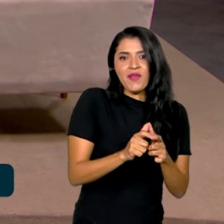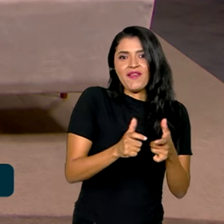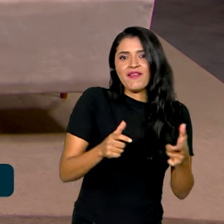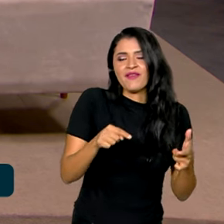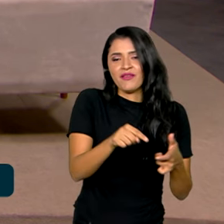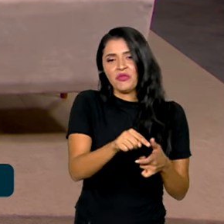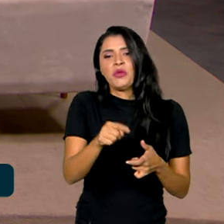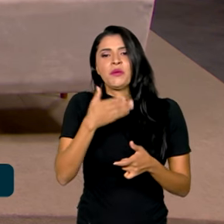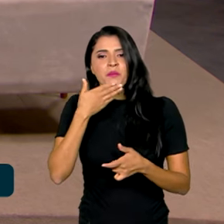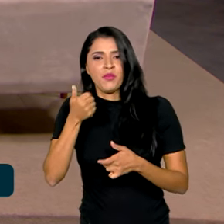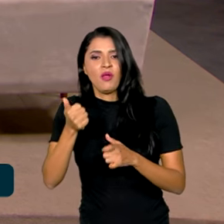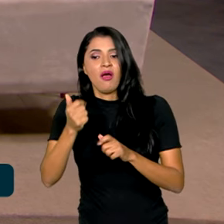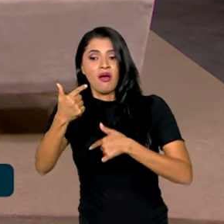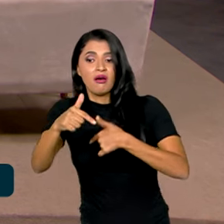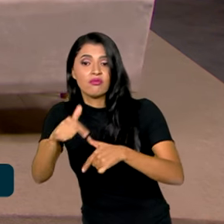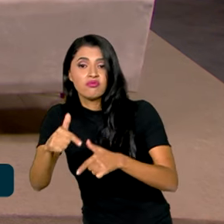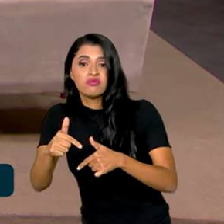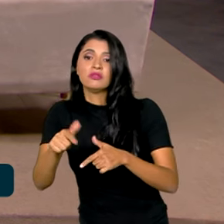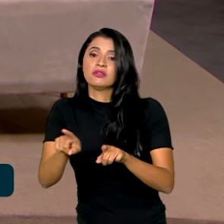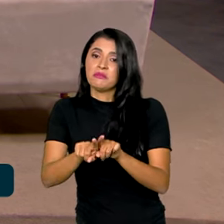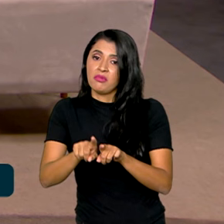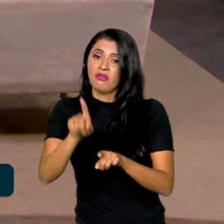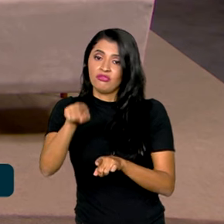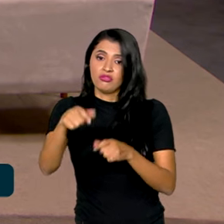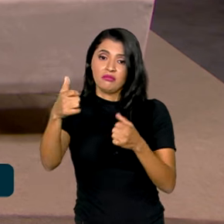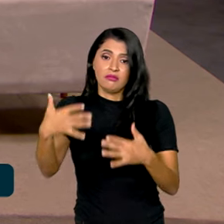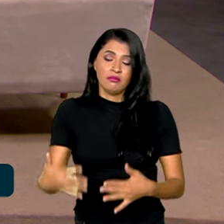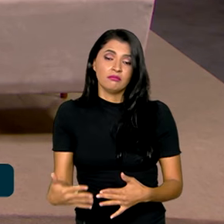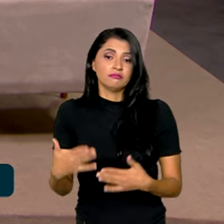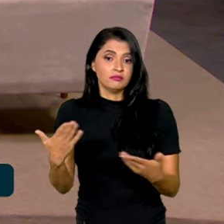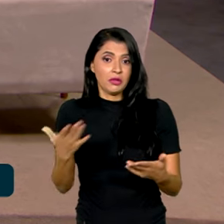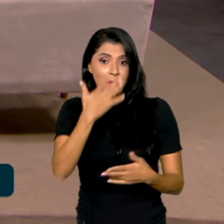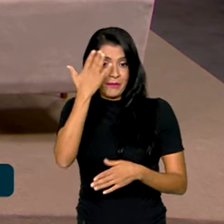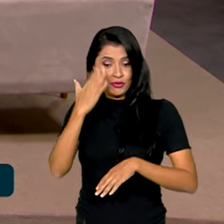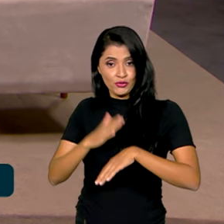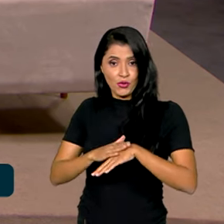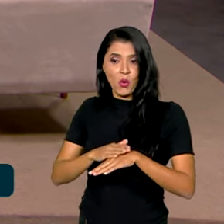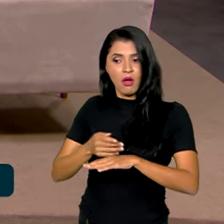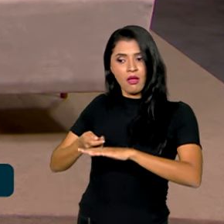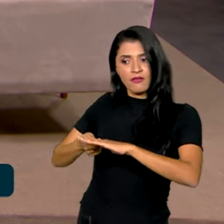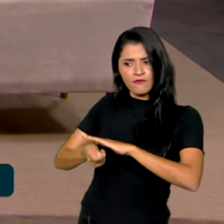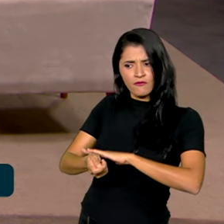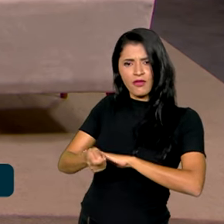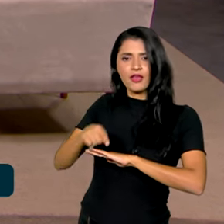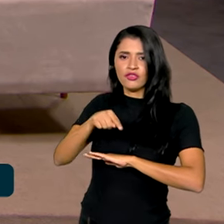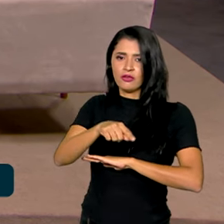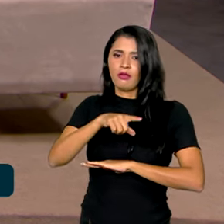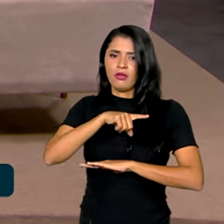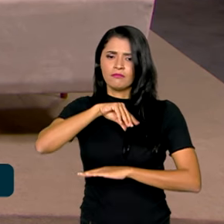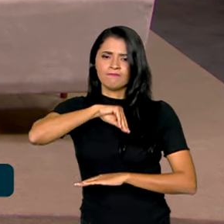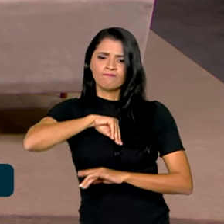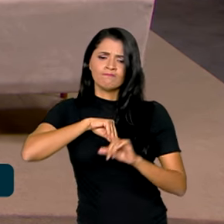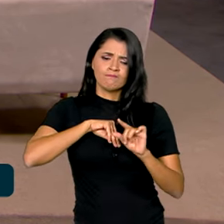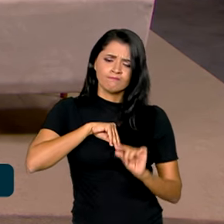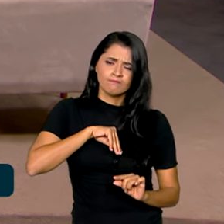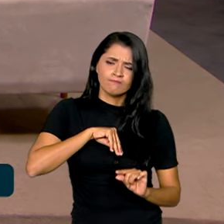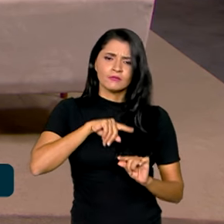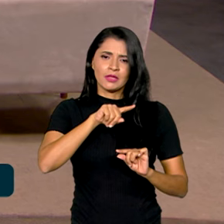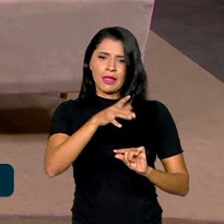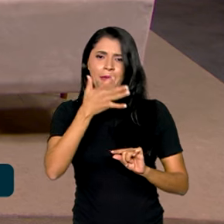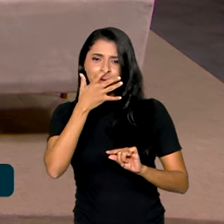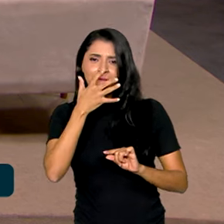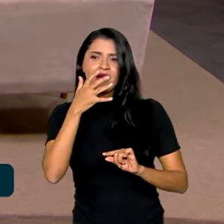dos empregos, como foi comentado. Então, de qualquer forma, o investidor também, aquele que investe, vai ter uma renda menor, mas ainda tem uma